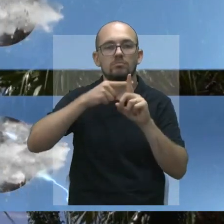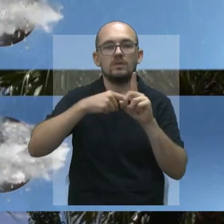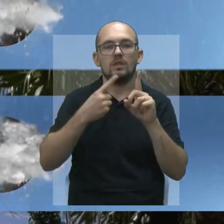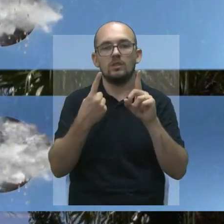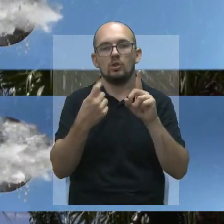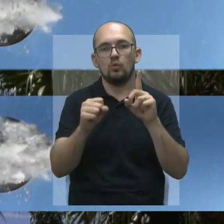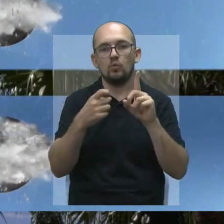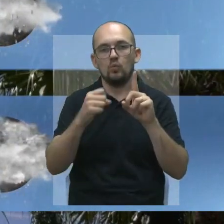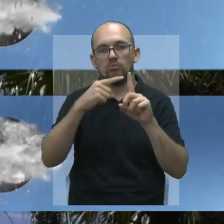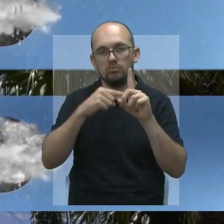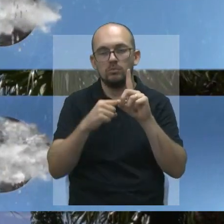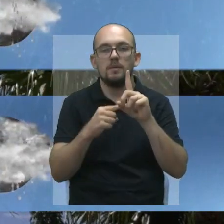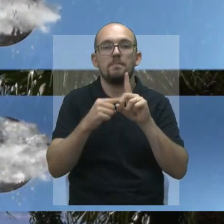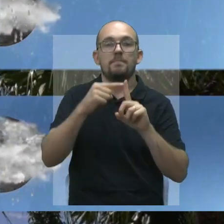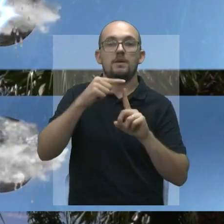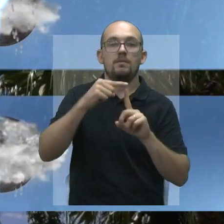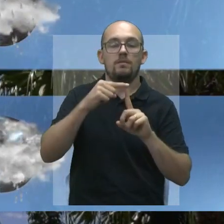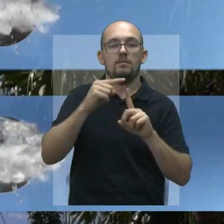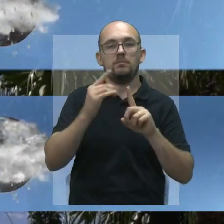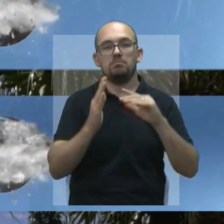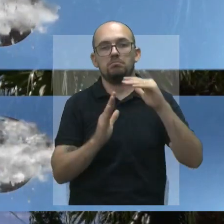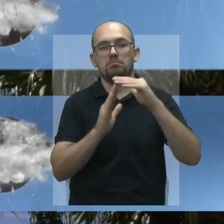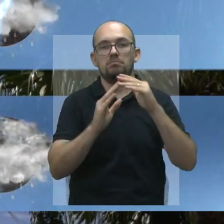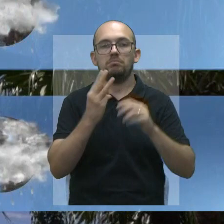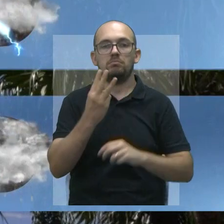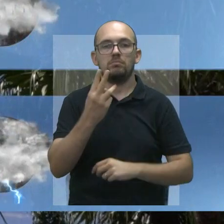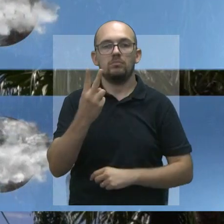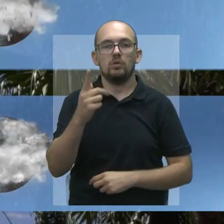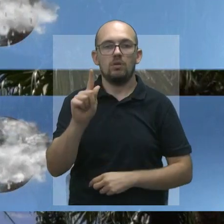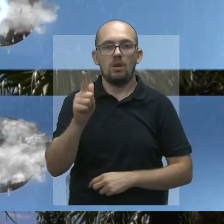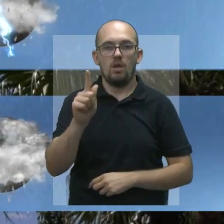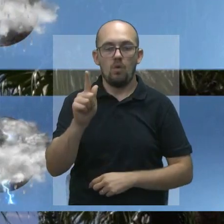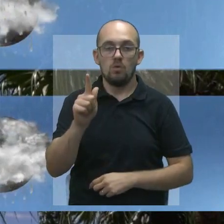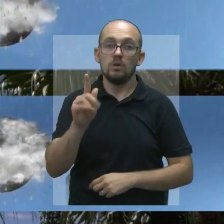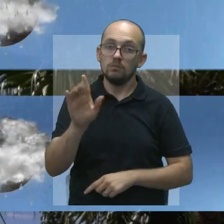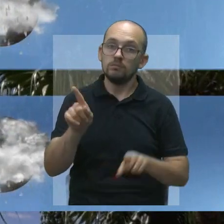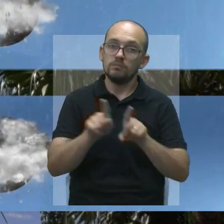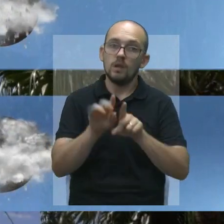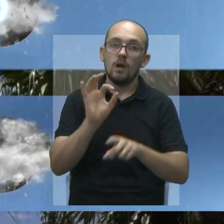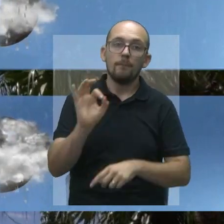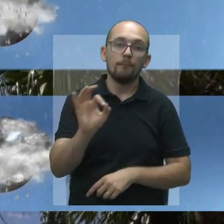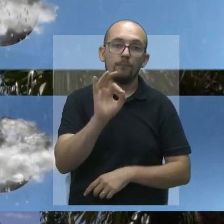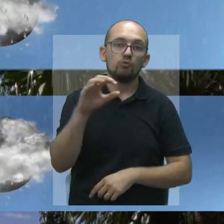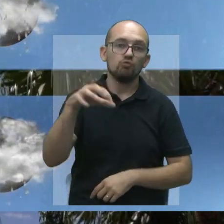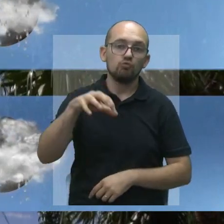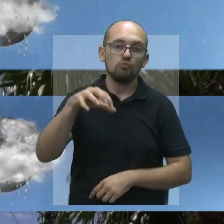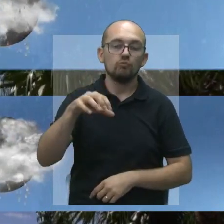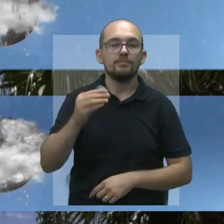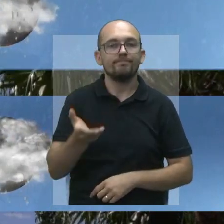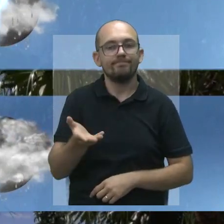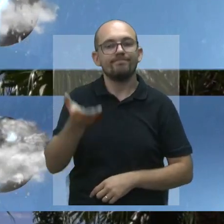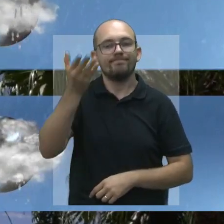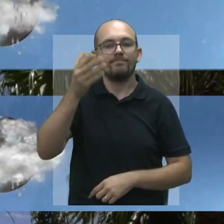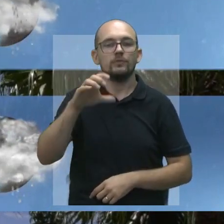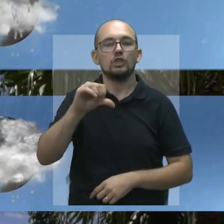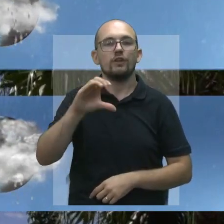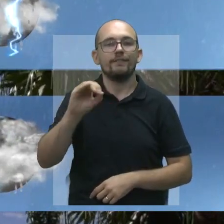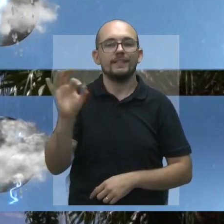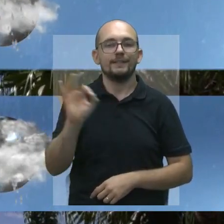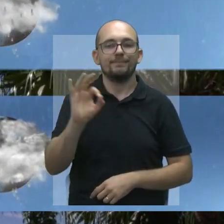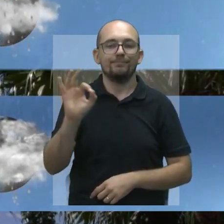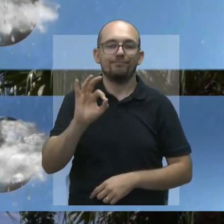18 graus, a máxima deve atingir os 32 graus e a probabilidade de chuva sobe para 90%. O dia